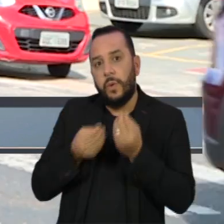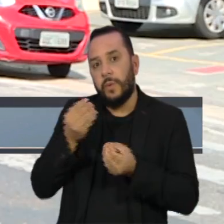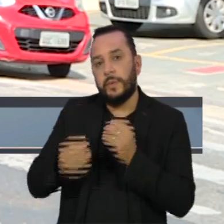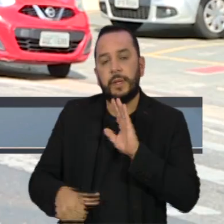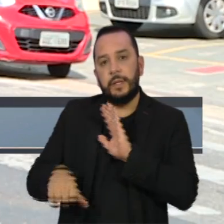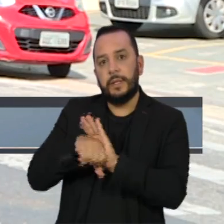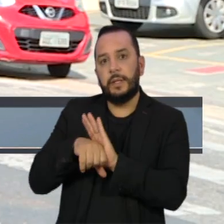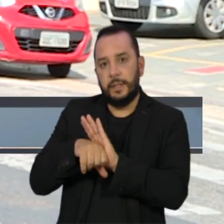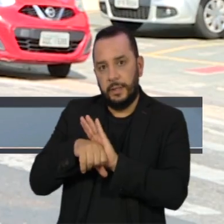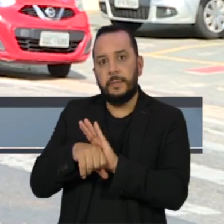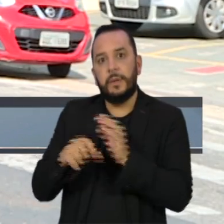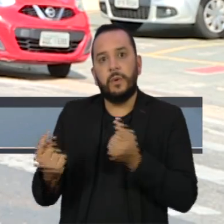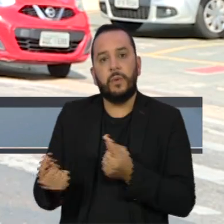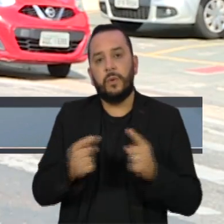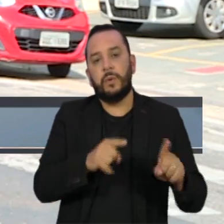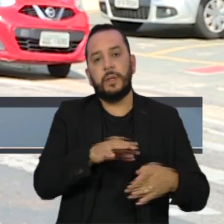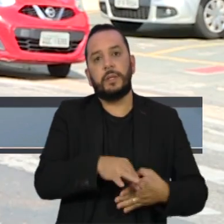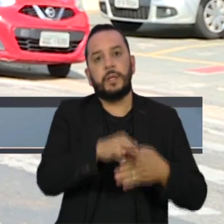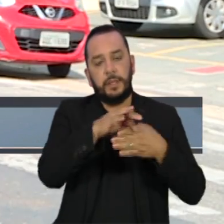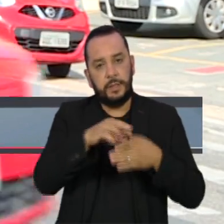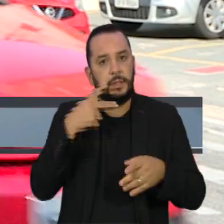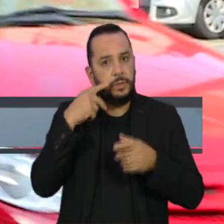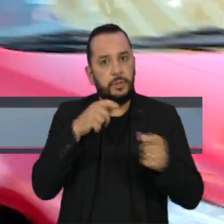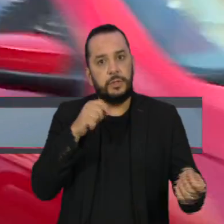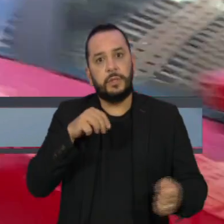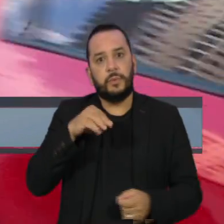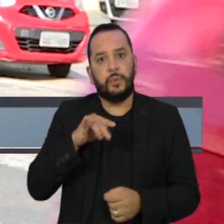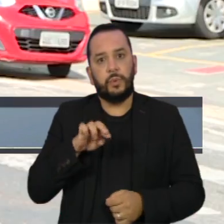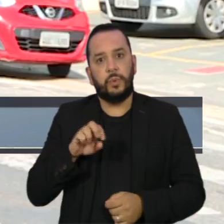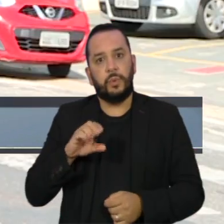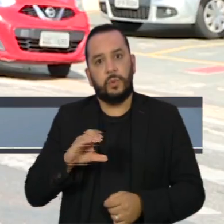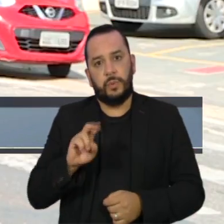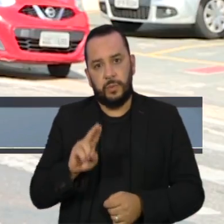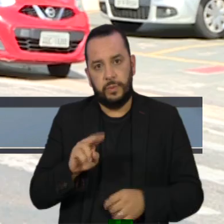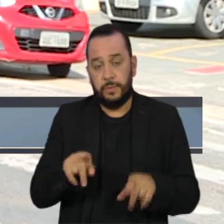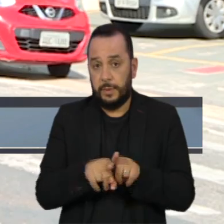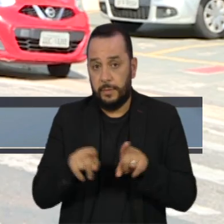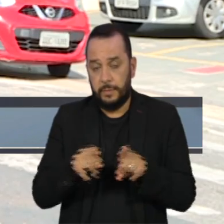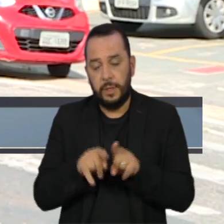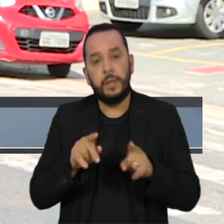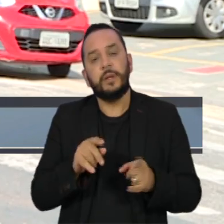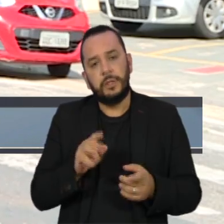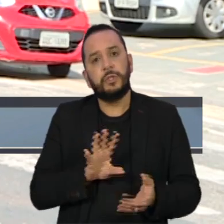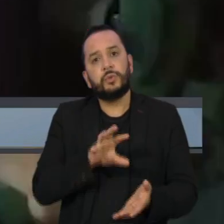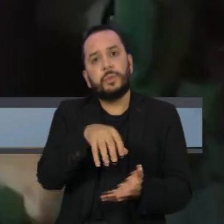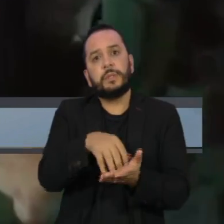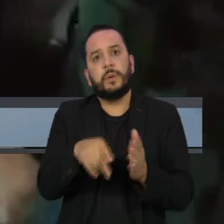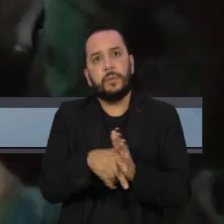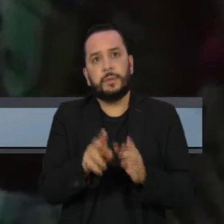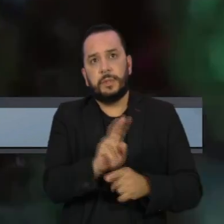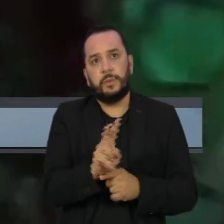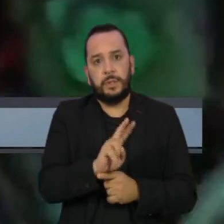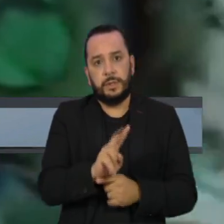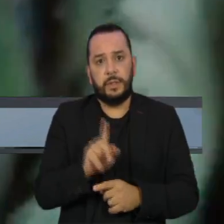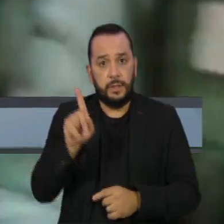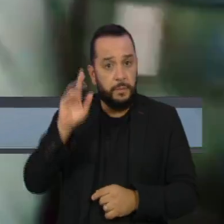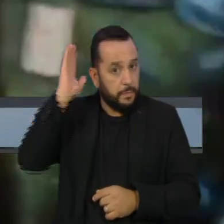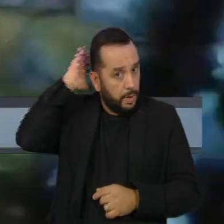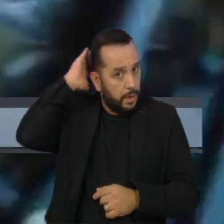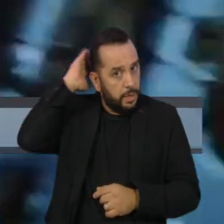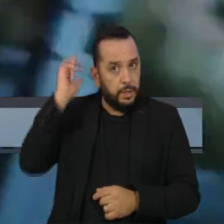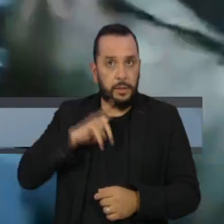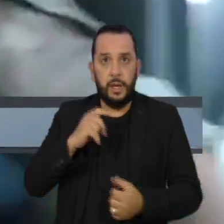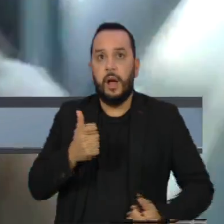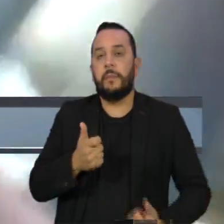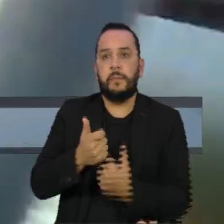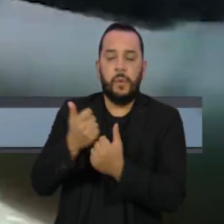contra lideranças indígenas munduruku e também agentes de segurança aqui no Pará a ação conta